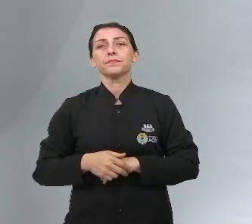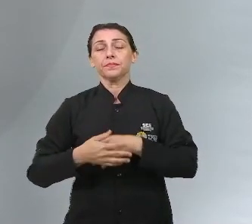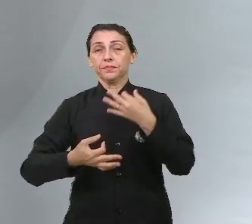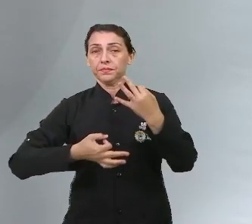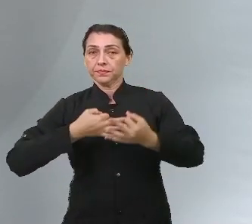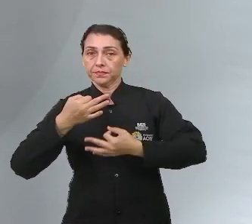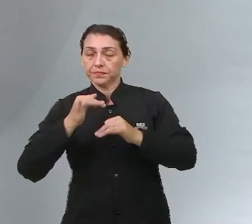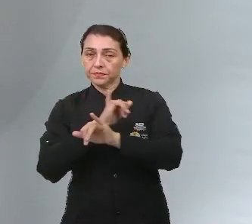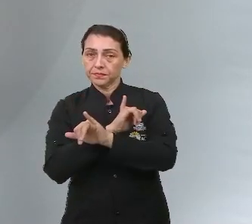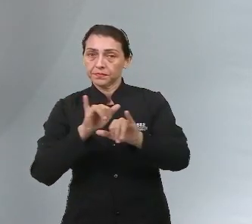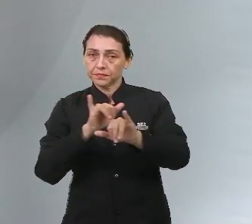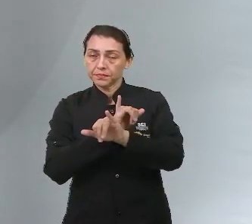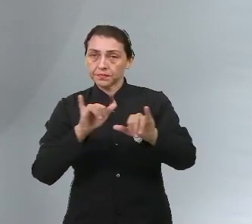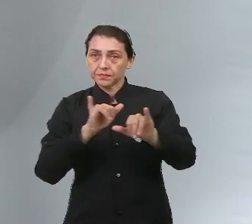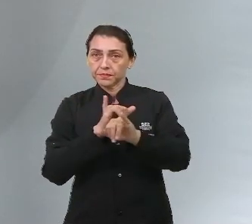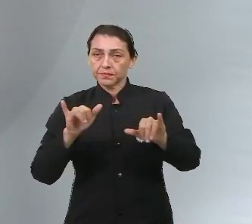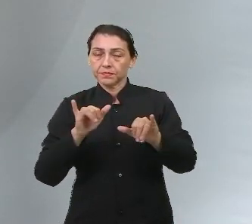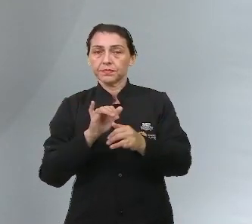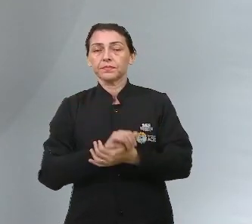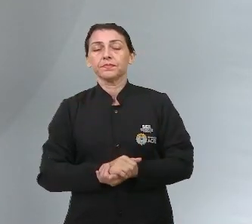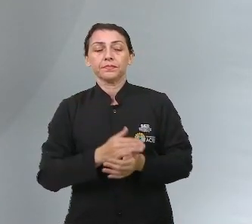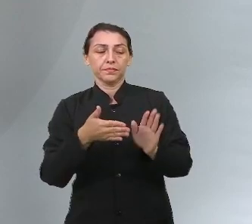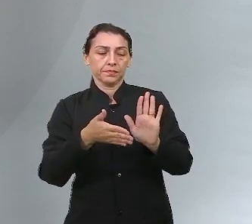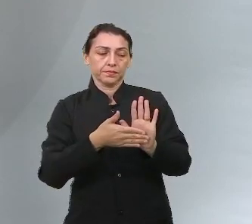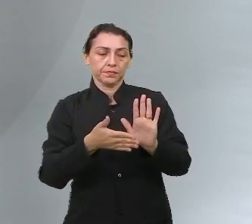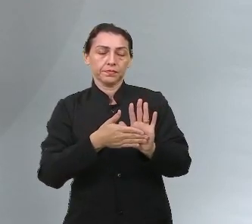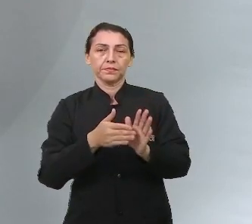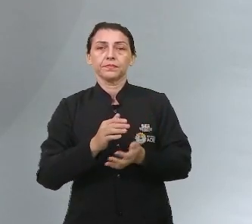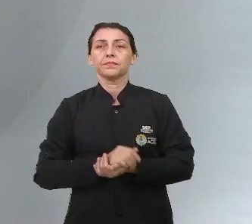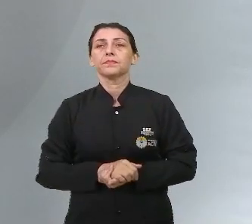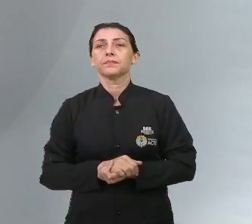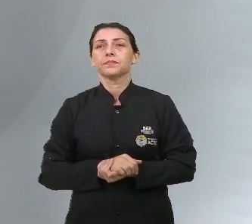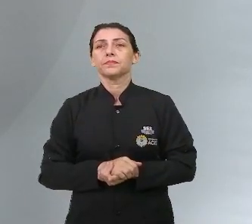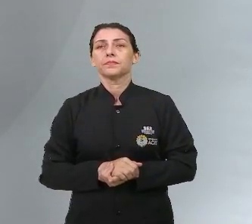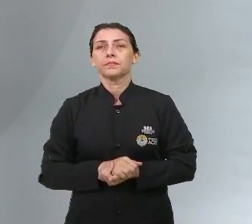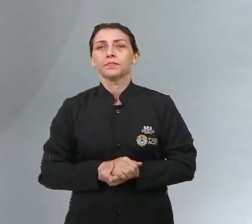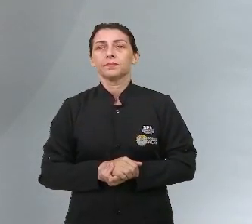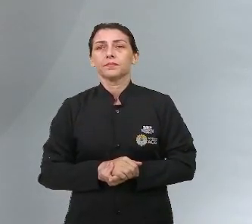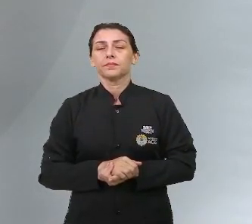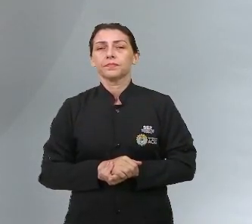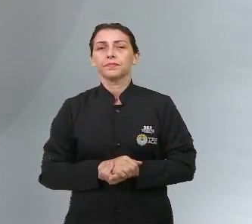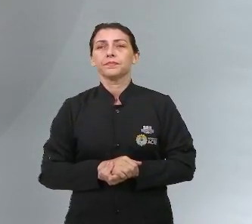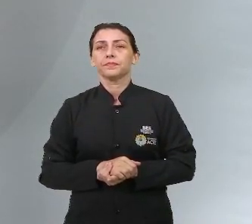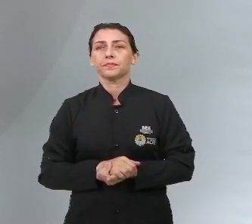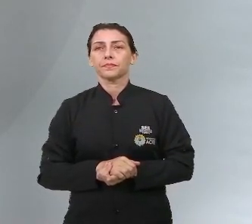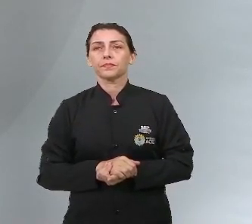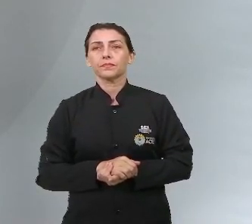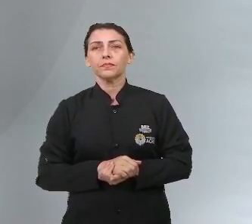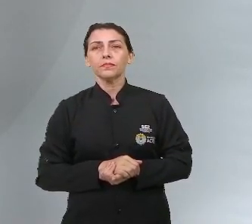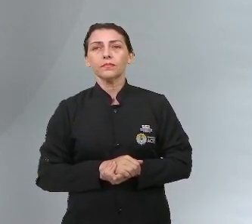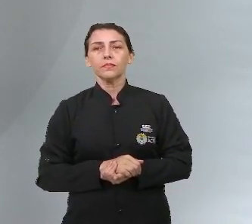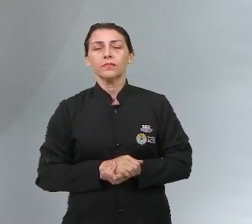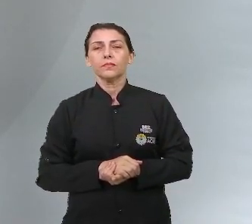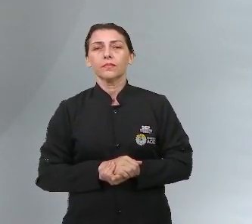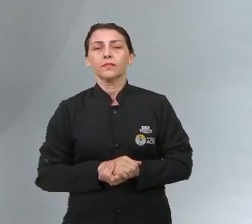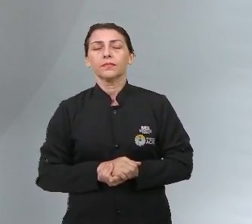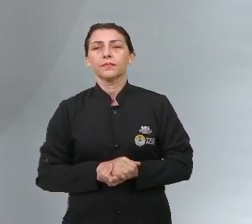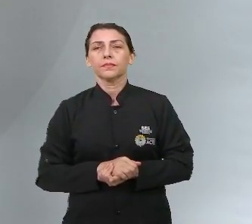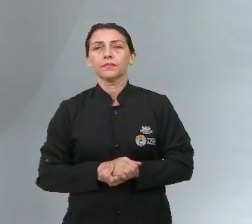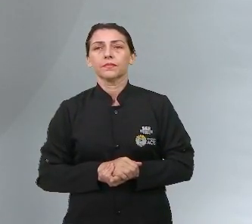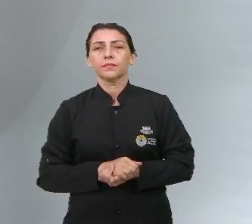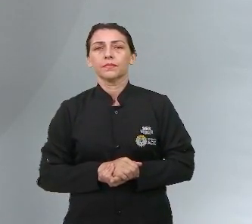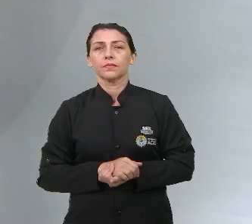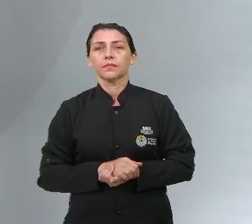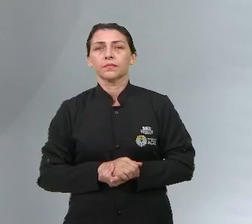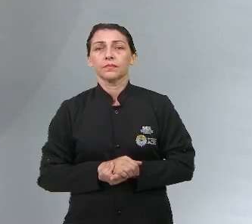argumentos e informações dos desenvolvimentos sobre essas propostas de intervenção. Sobre essas causas, né? Sobre essas causas.